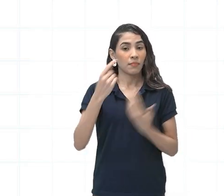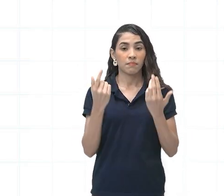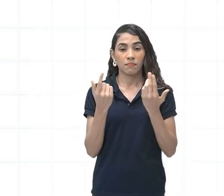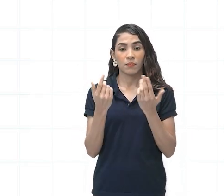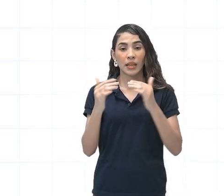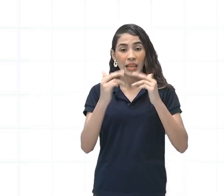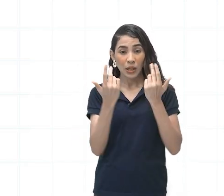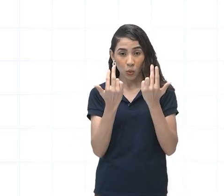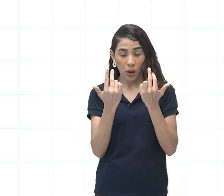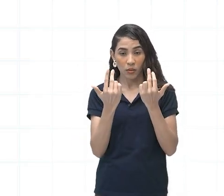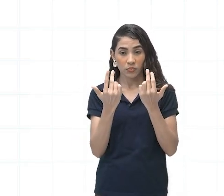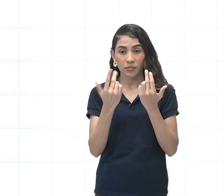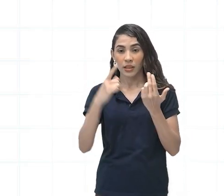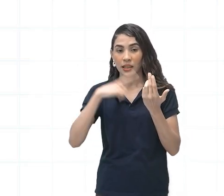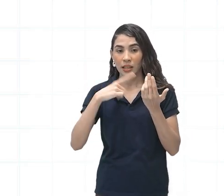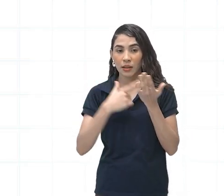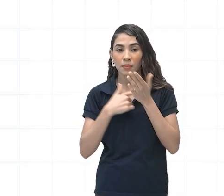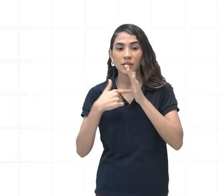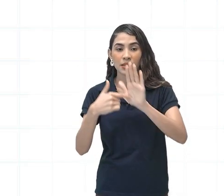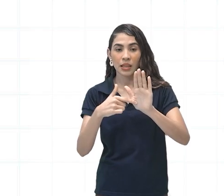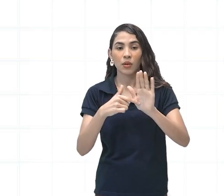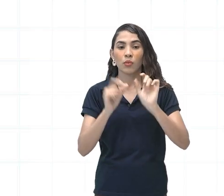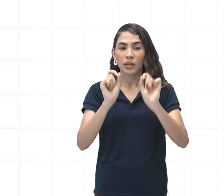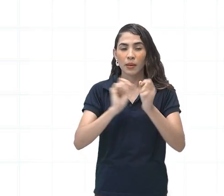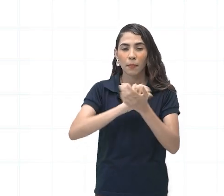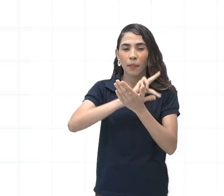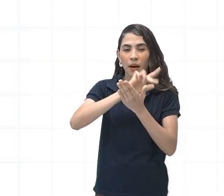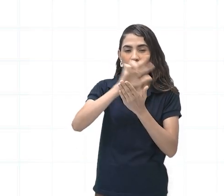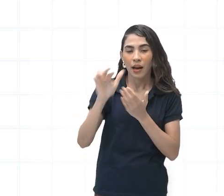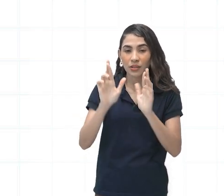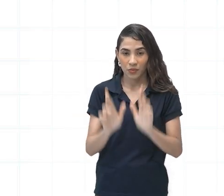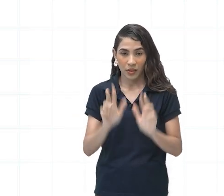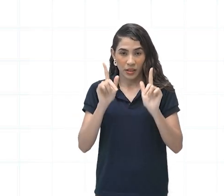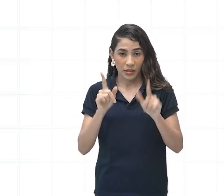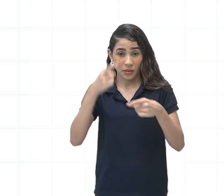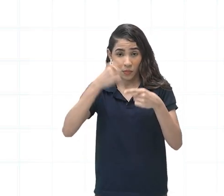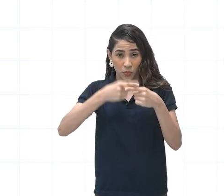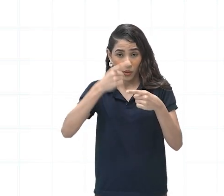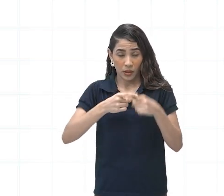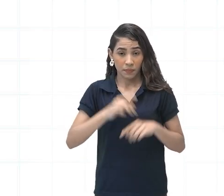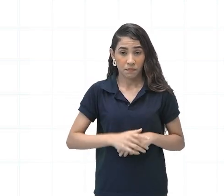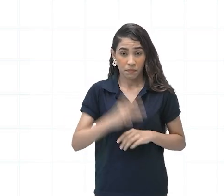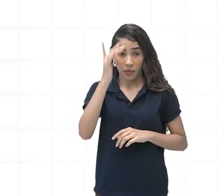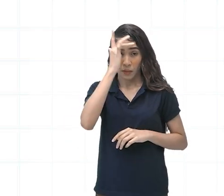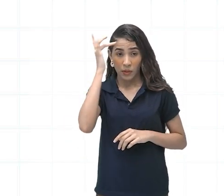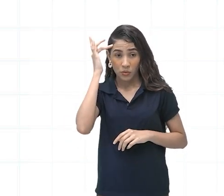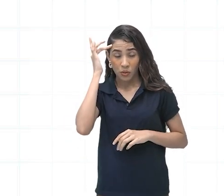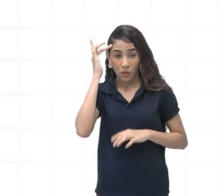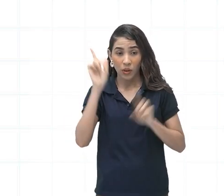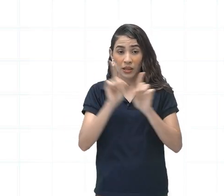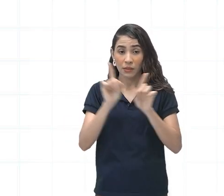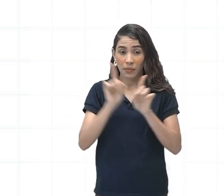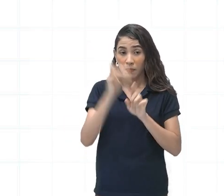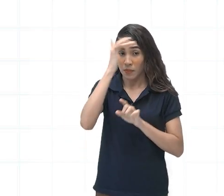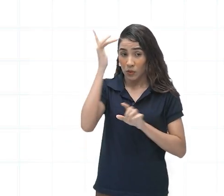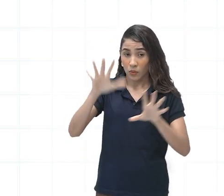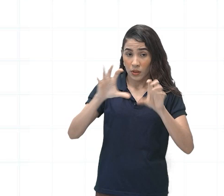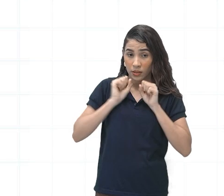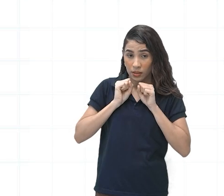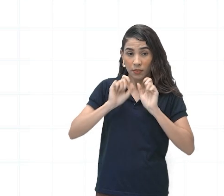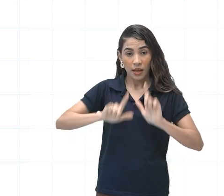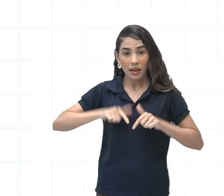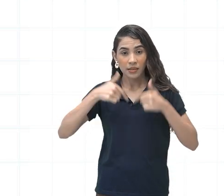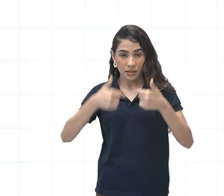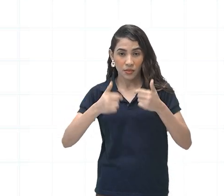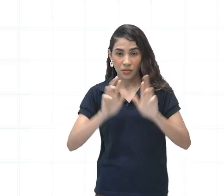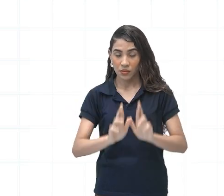homogêneas, exibindo uma grande diversidade. Isso porque locutor e interlocutor